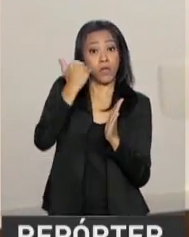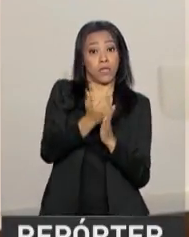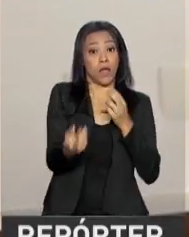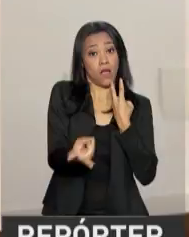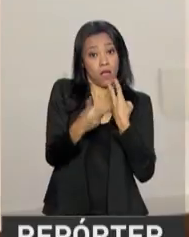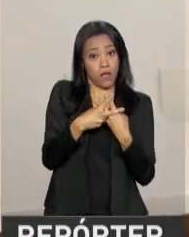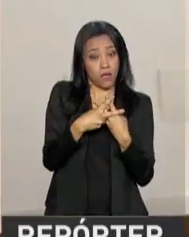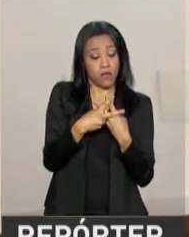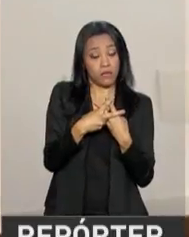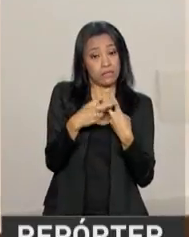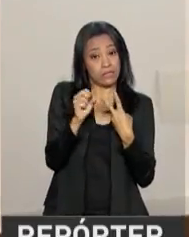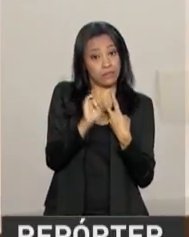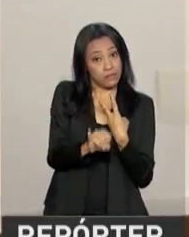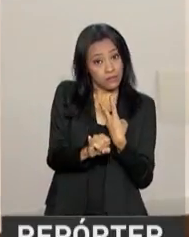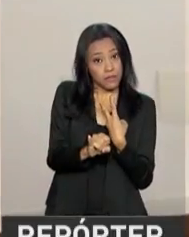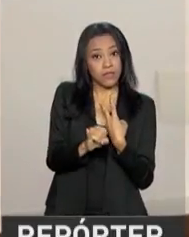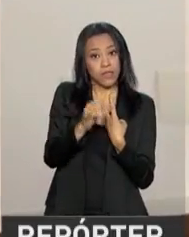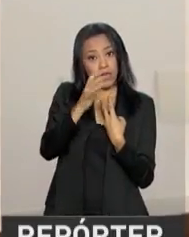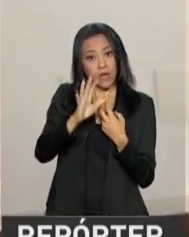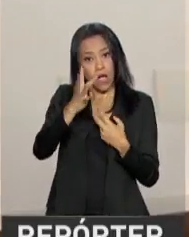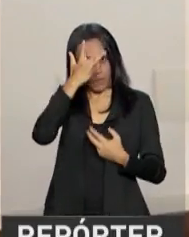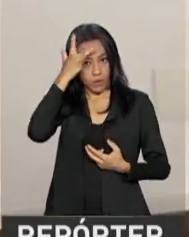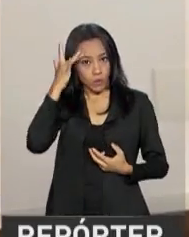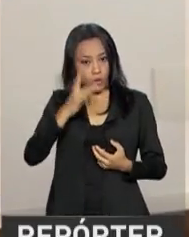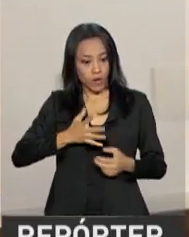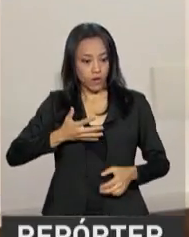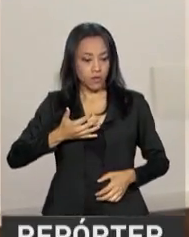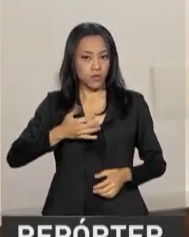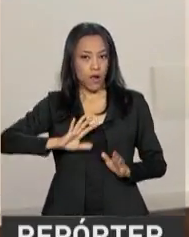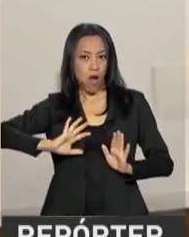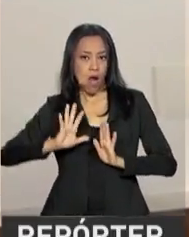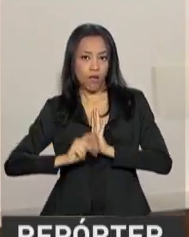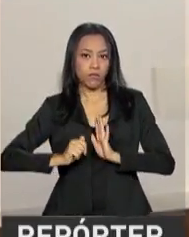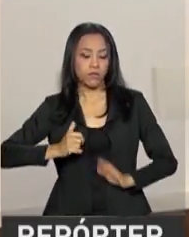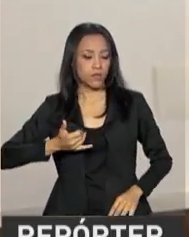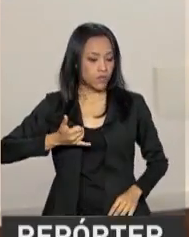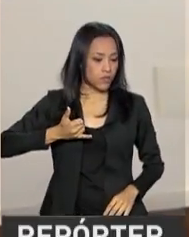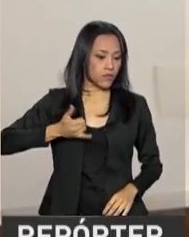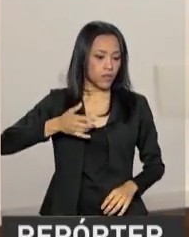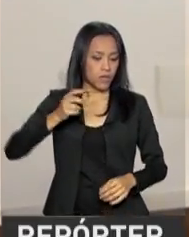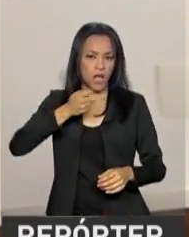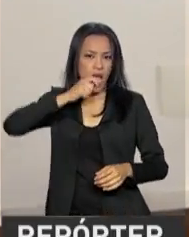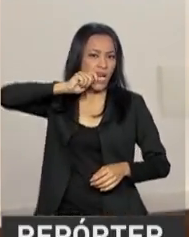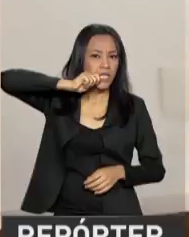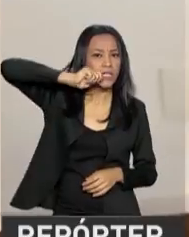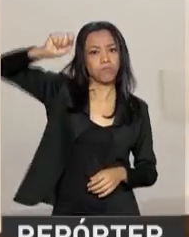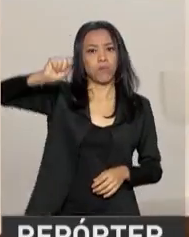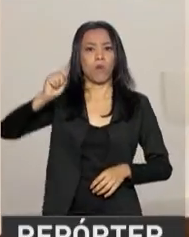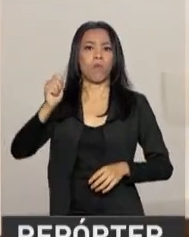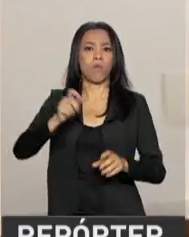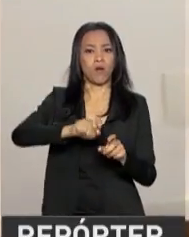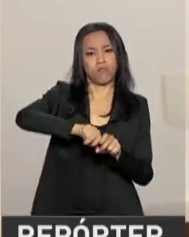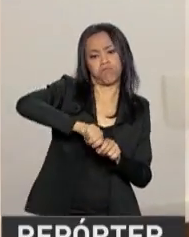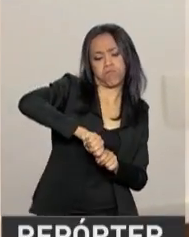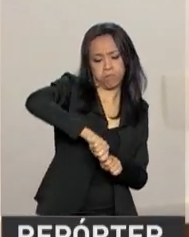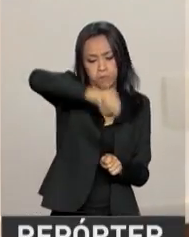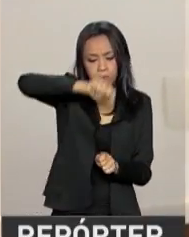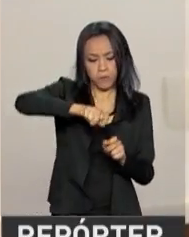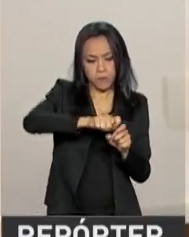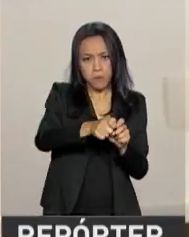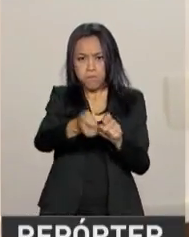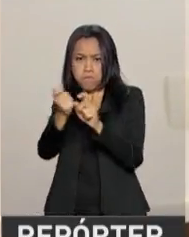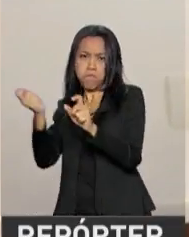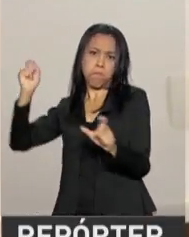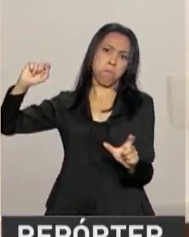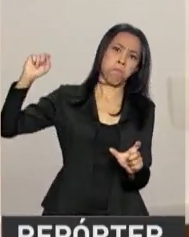é se o assaltante é levar consigo materiais explosivos ou artefatos que possam permitir